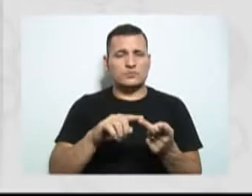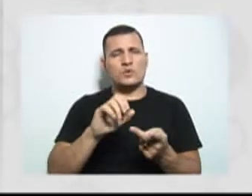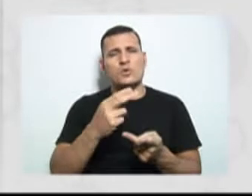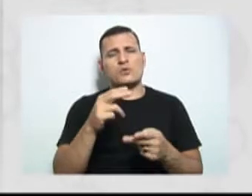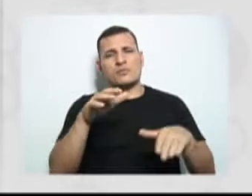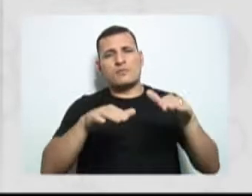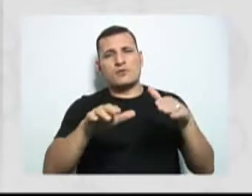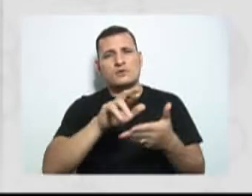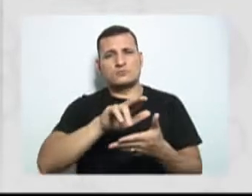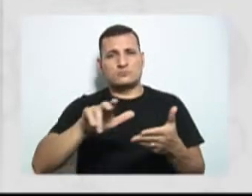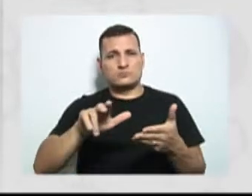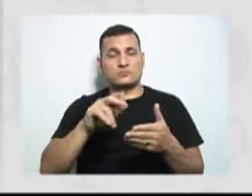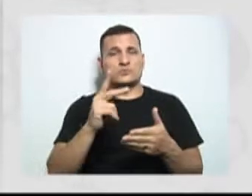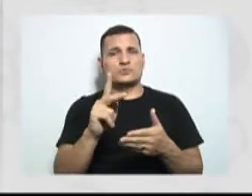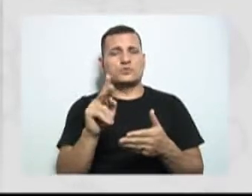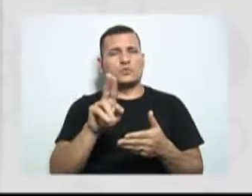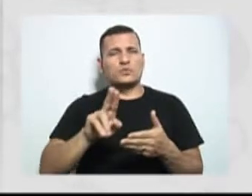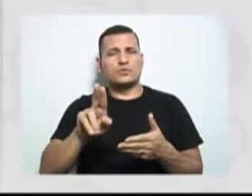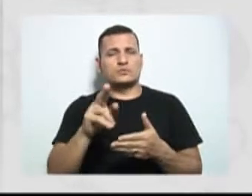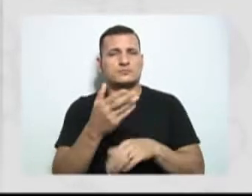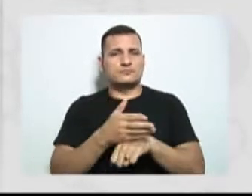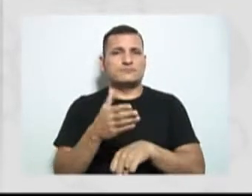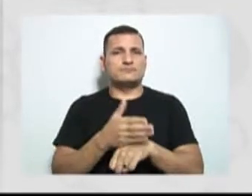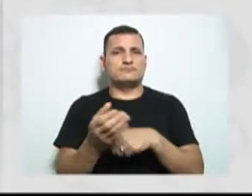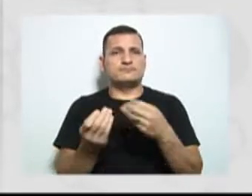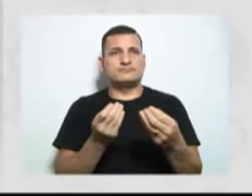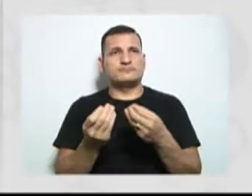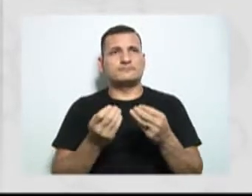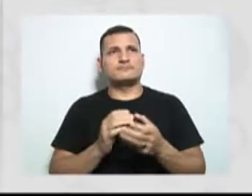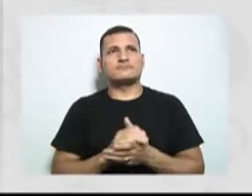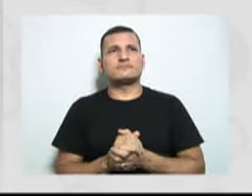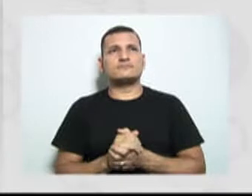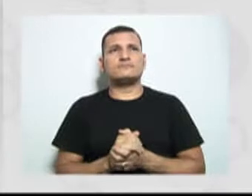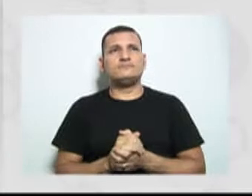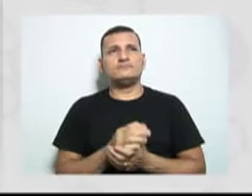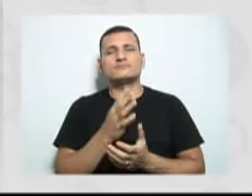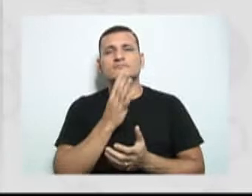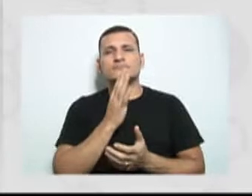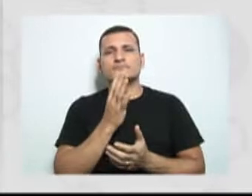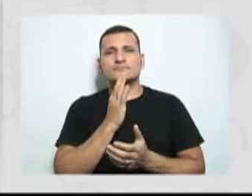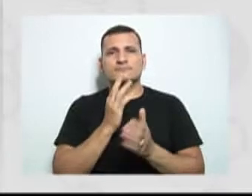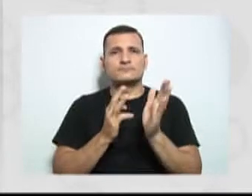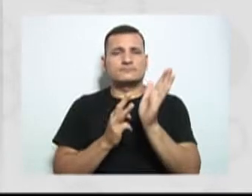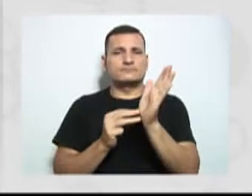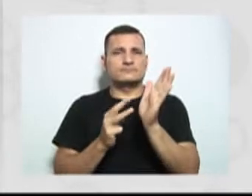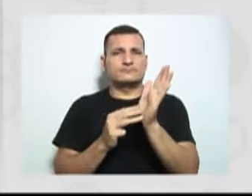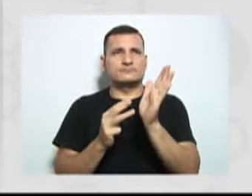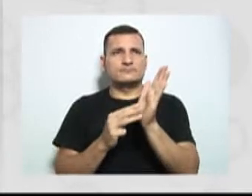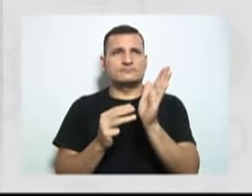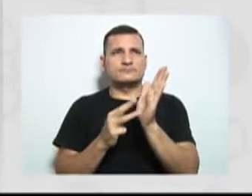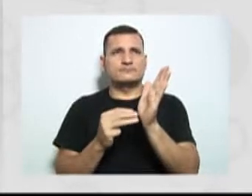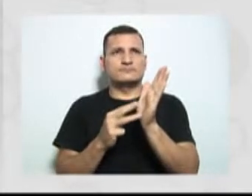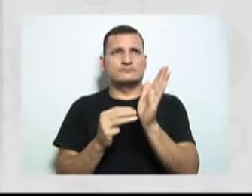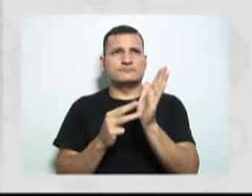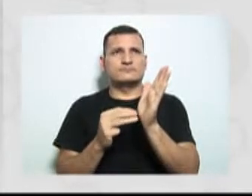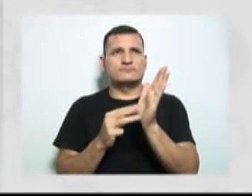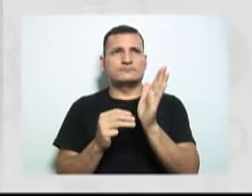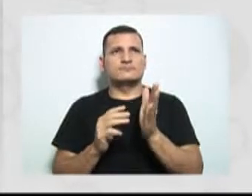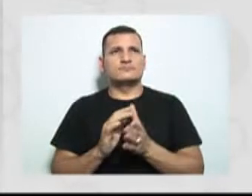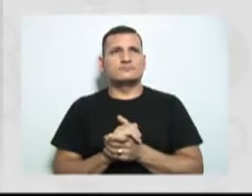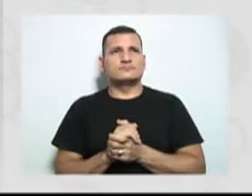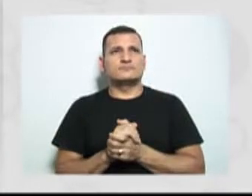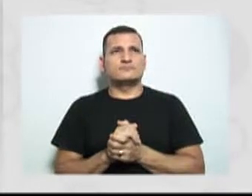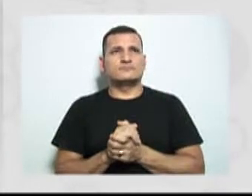e sua aplicação na prática. Reconhecer as metodologias, certo?